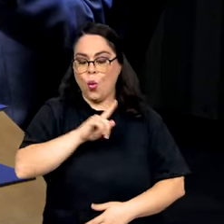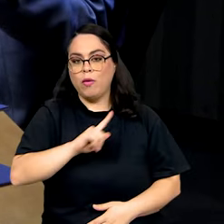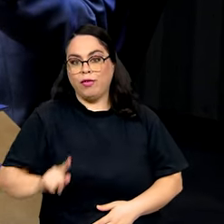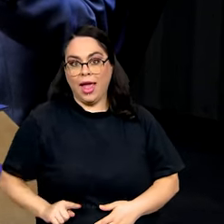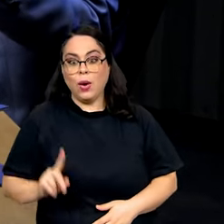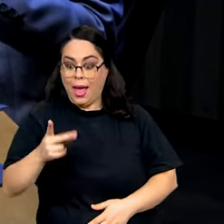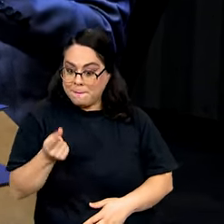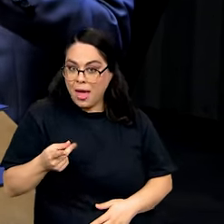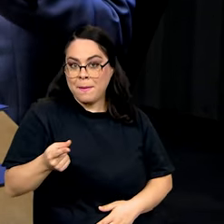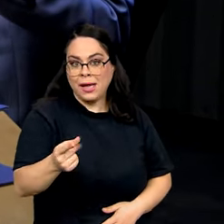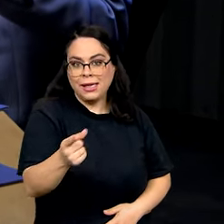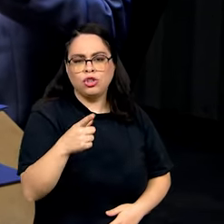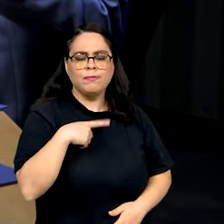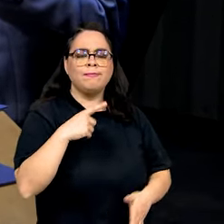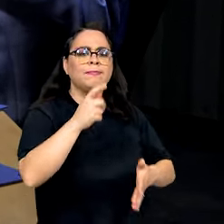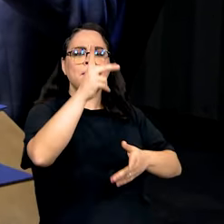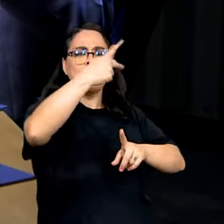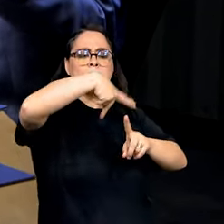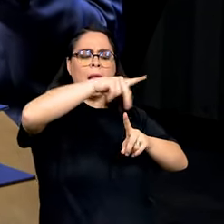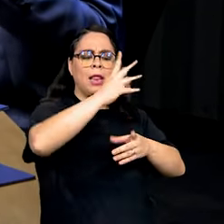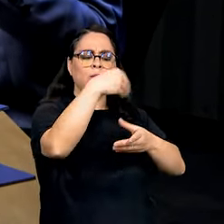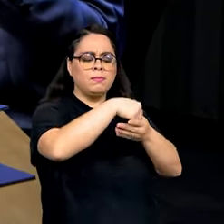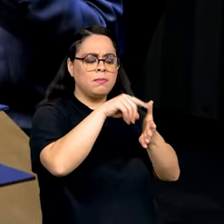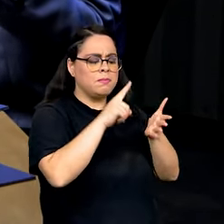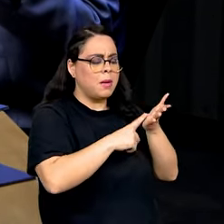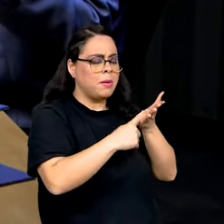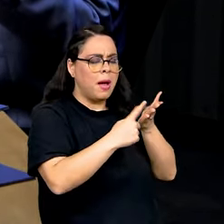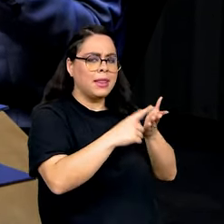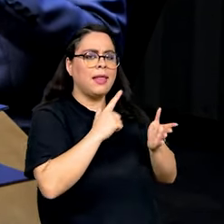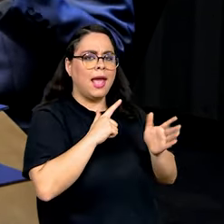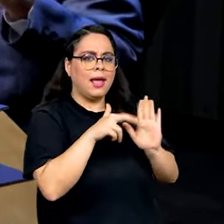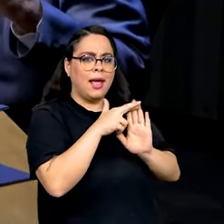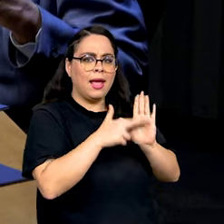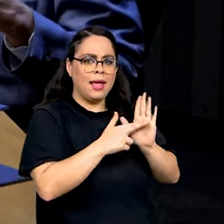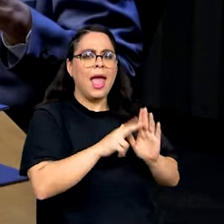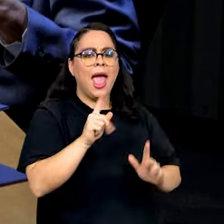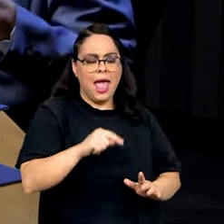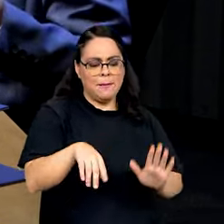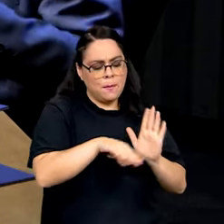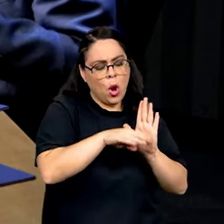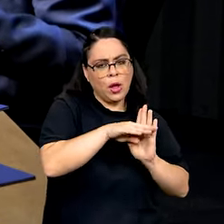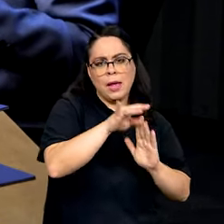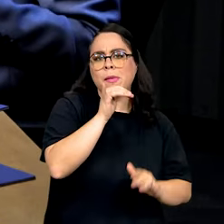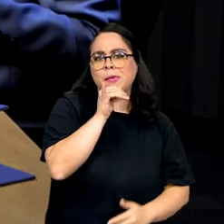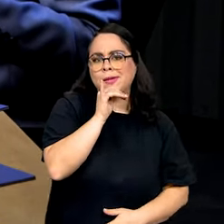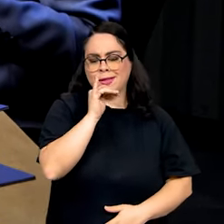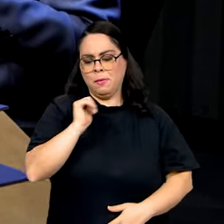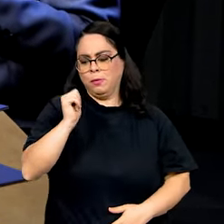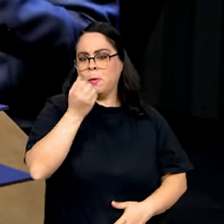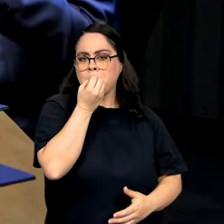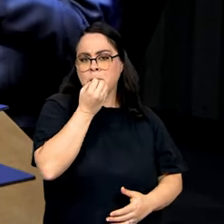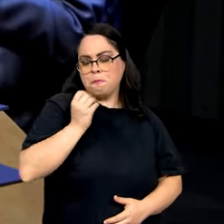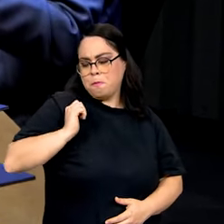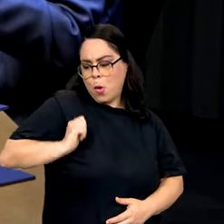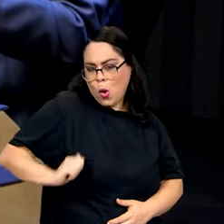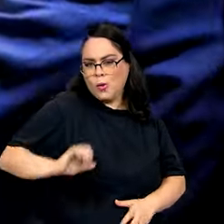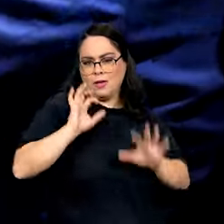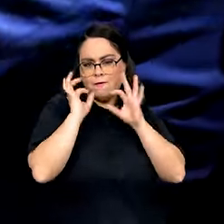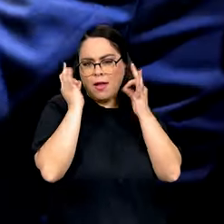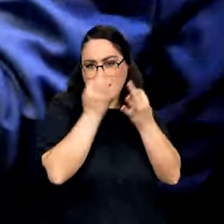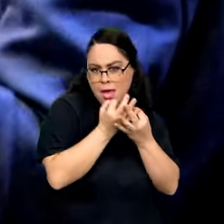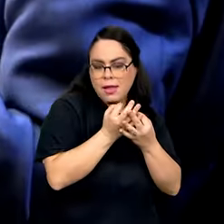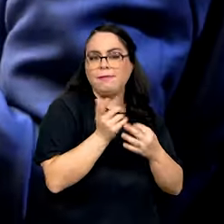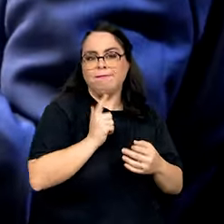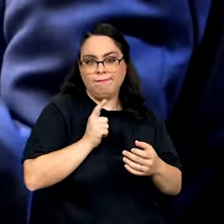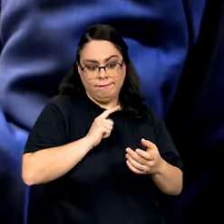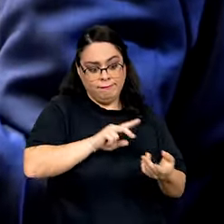termos desta aliança O que que tá dando certo no mundo transferência de renda como Bolsa Família Sim